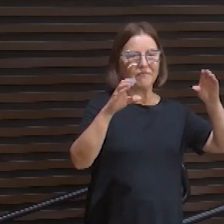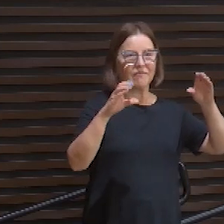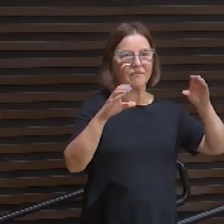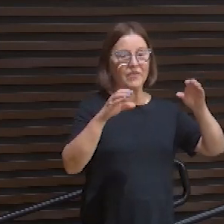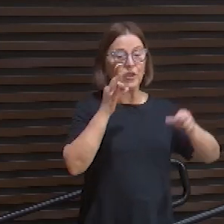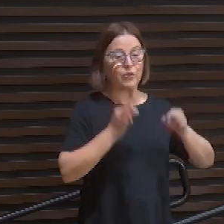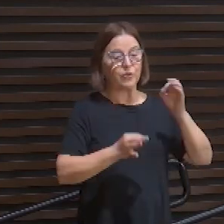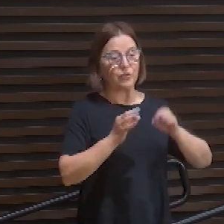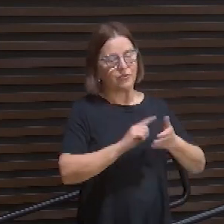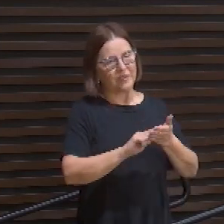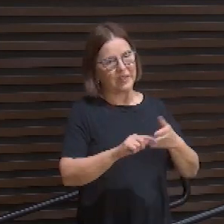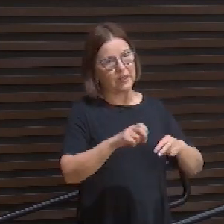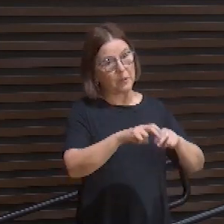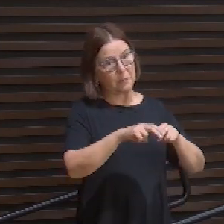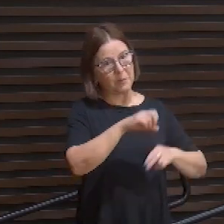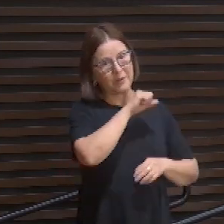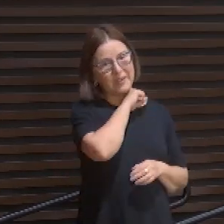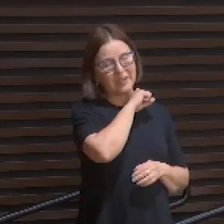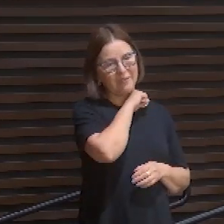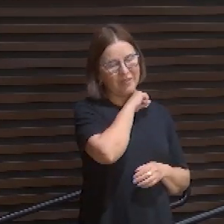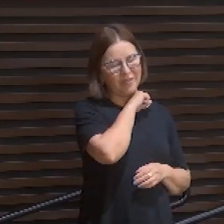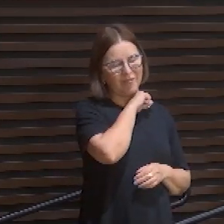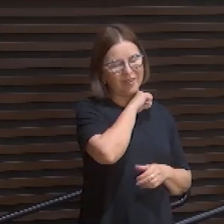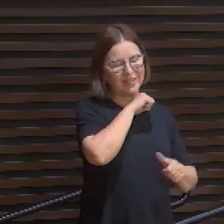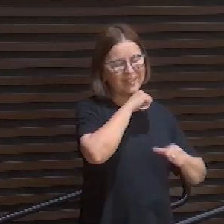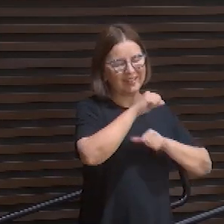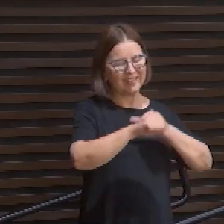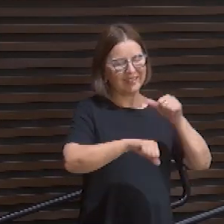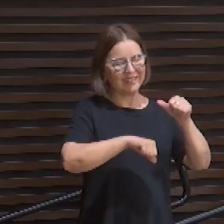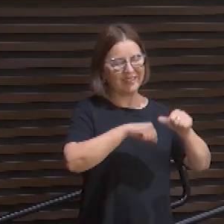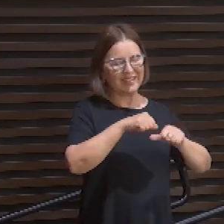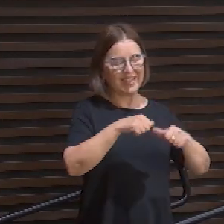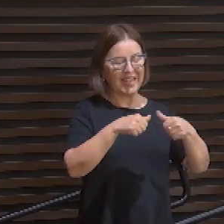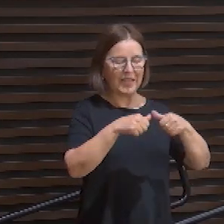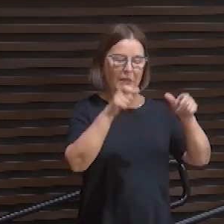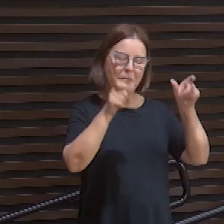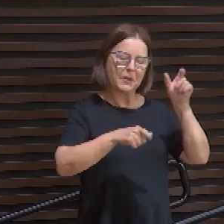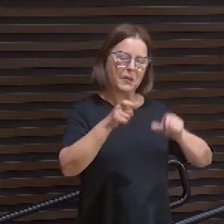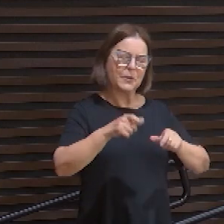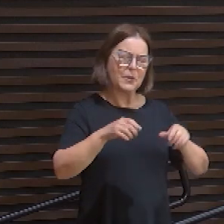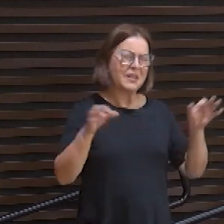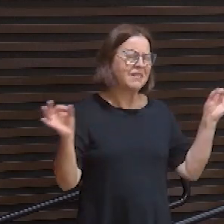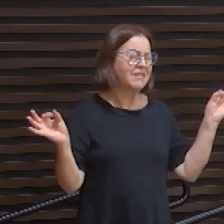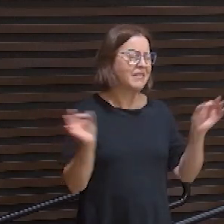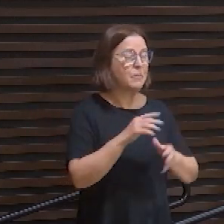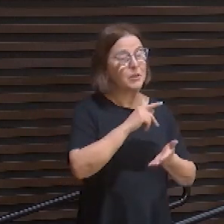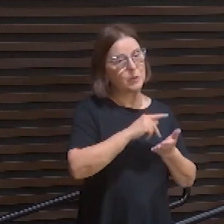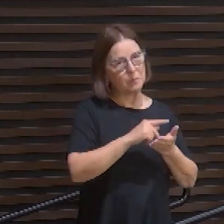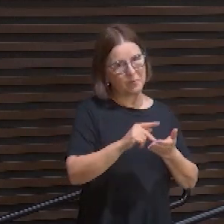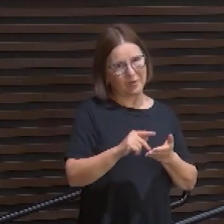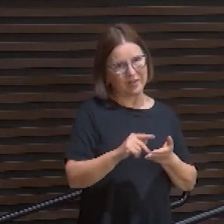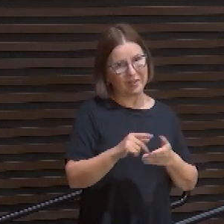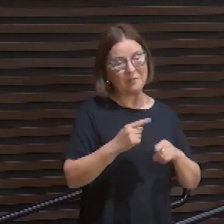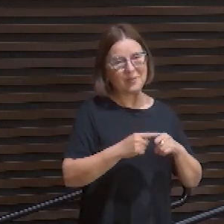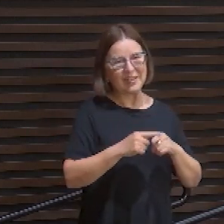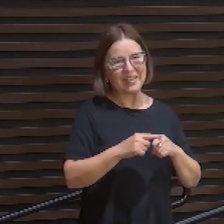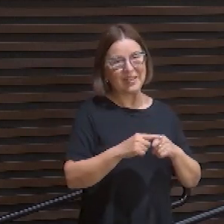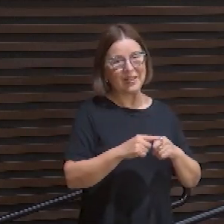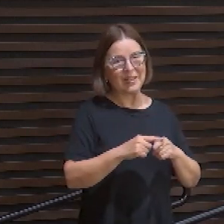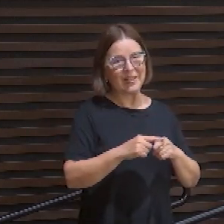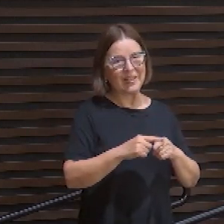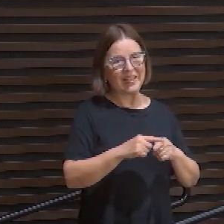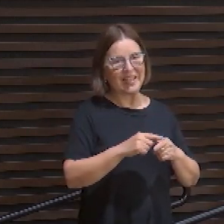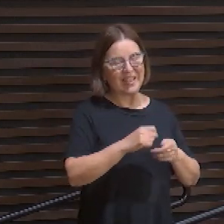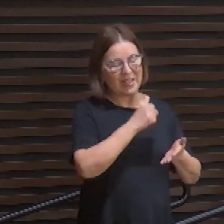pode torná-las totalmente puras, porque o sangue de Jesus